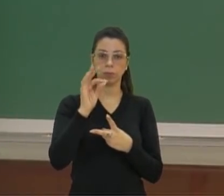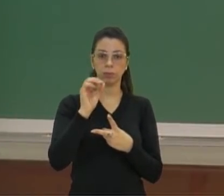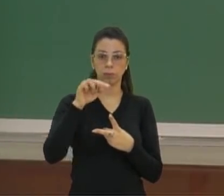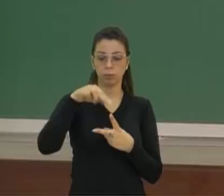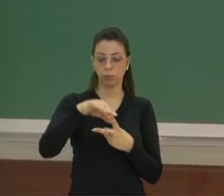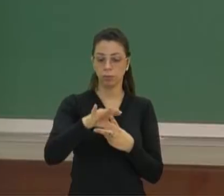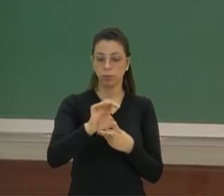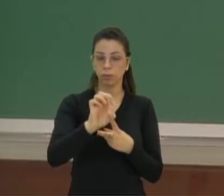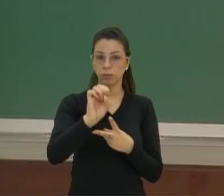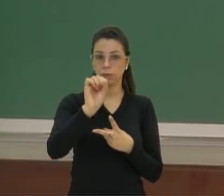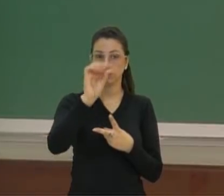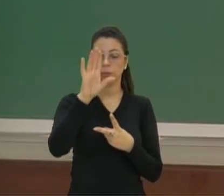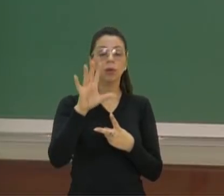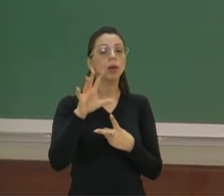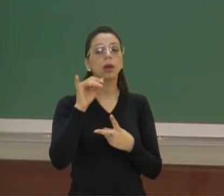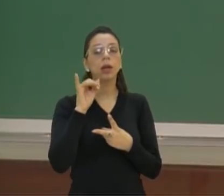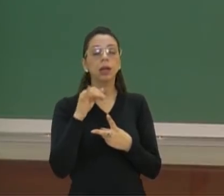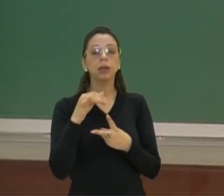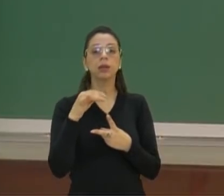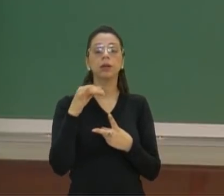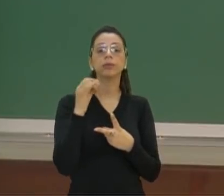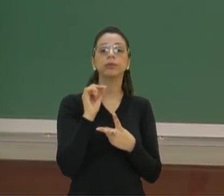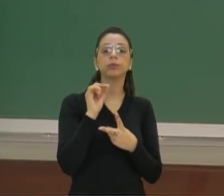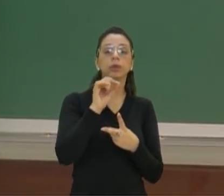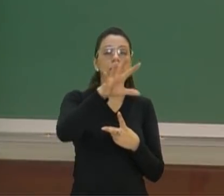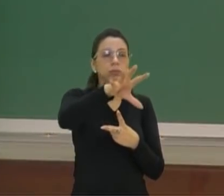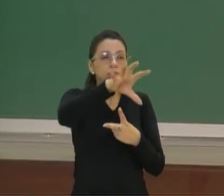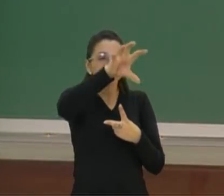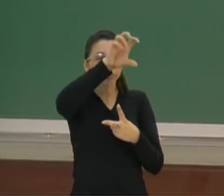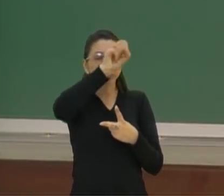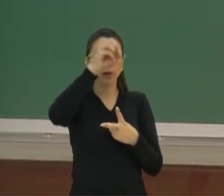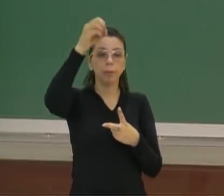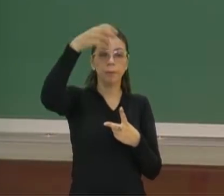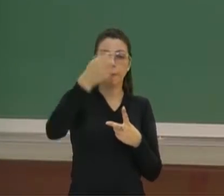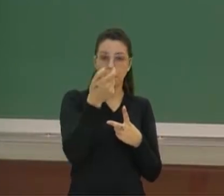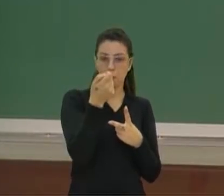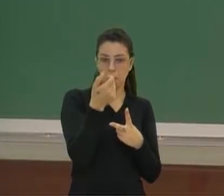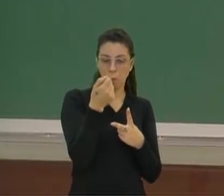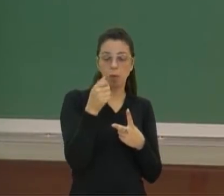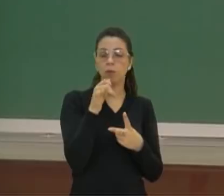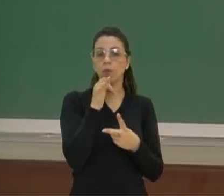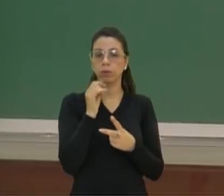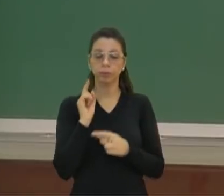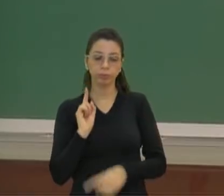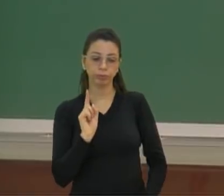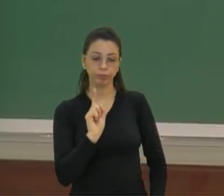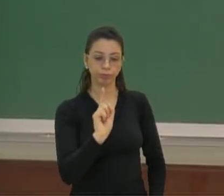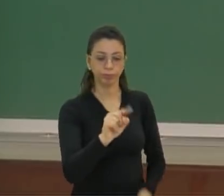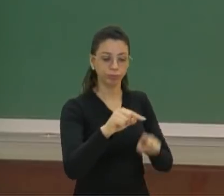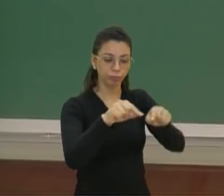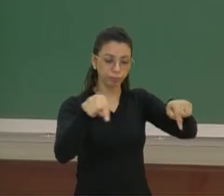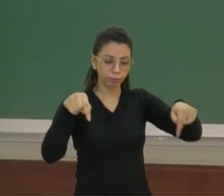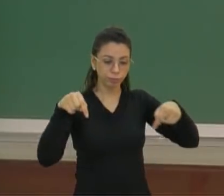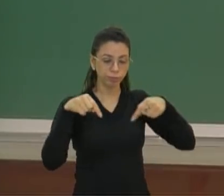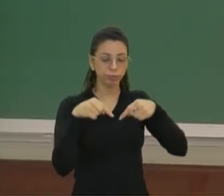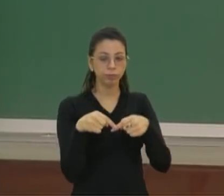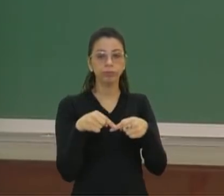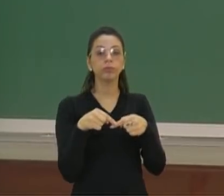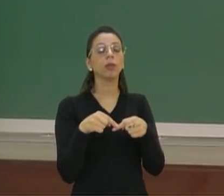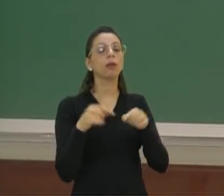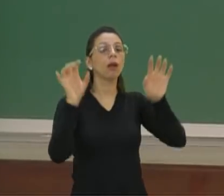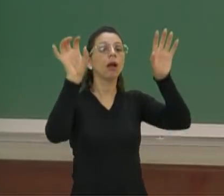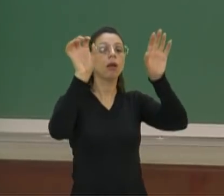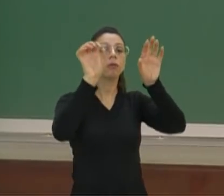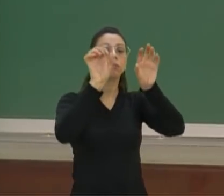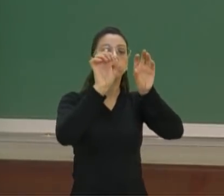Uma pequena quantidade de luz ele já captura. Entre num quarto, num cômodo da sua casa, à noite com a